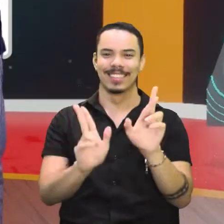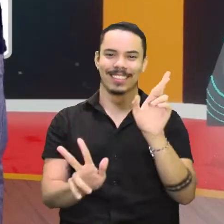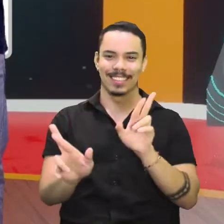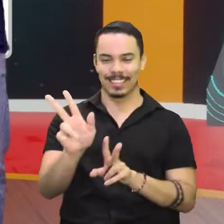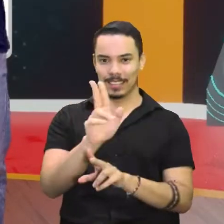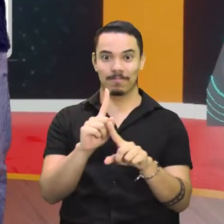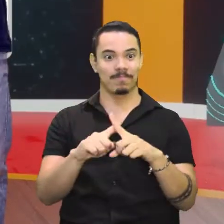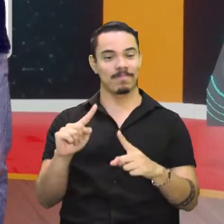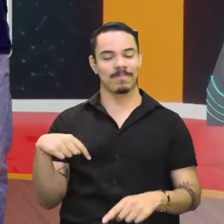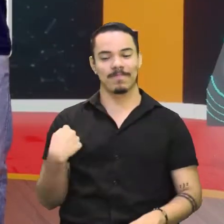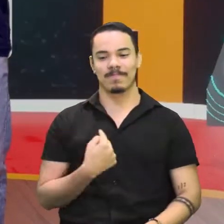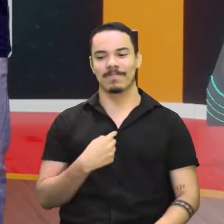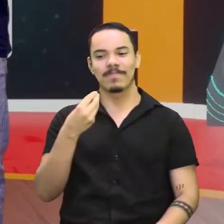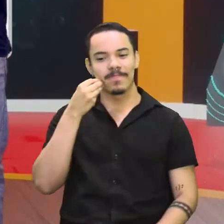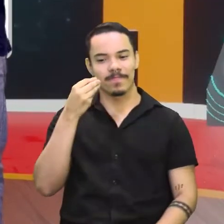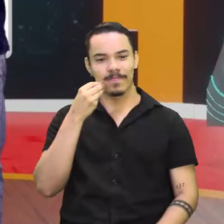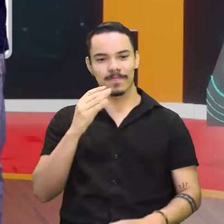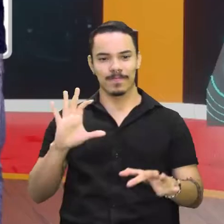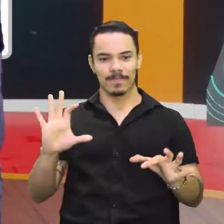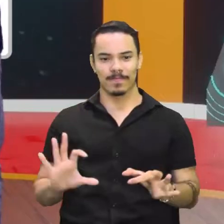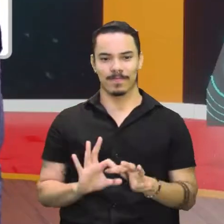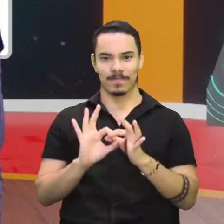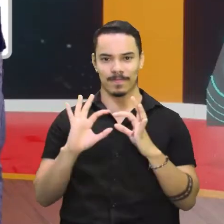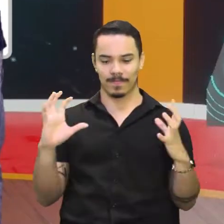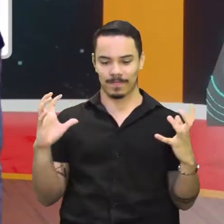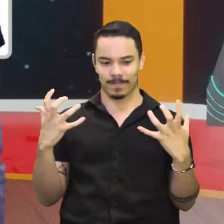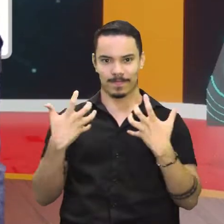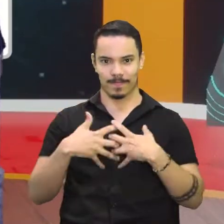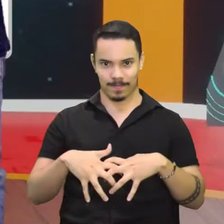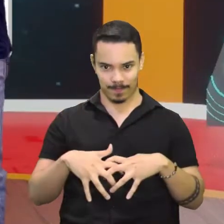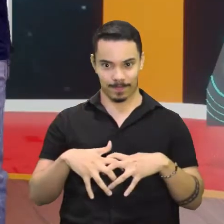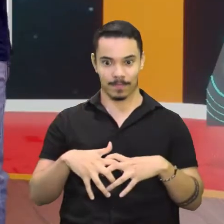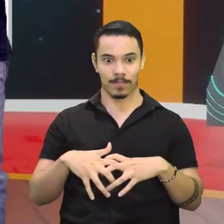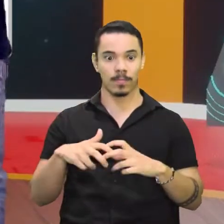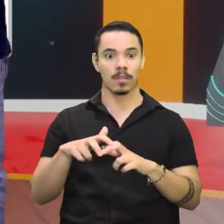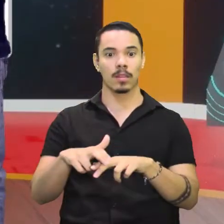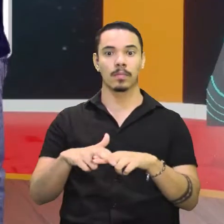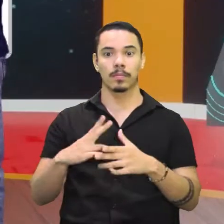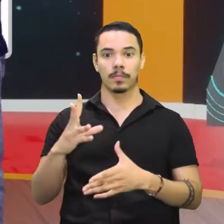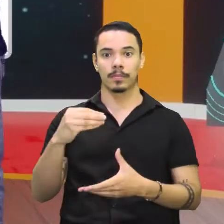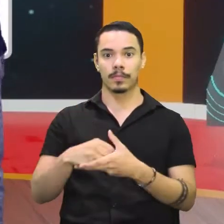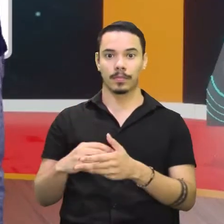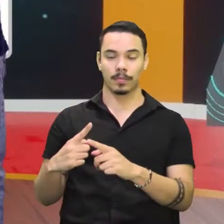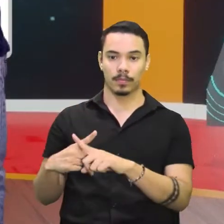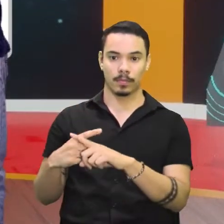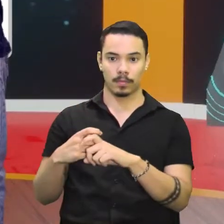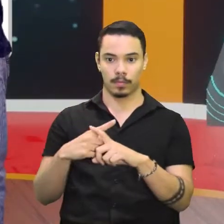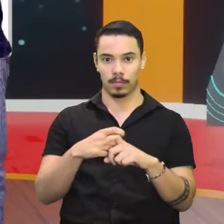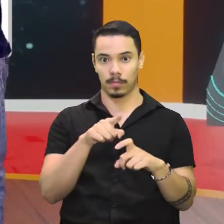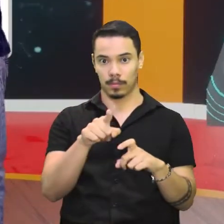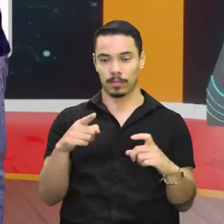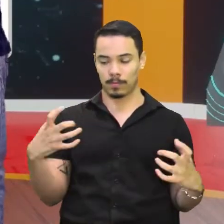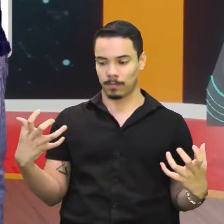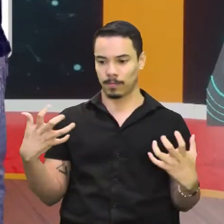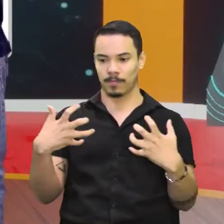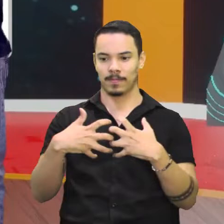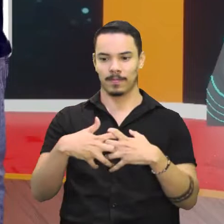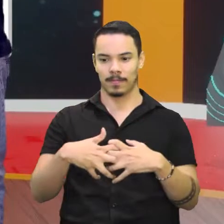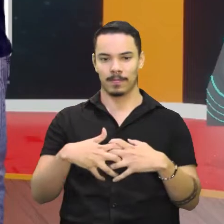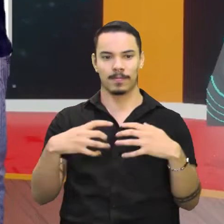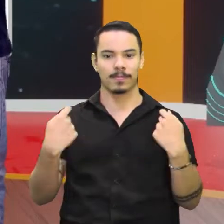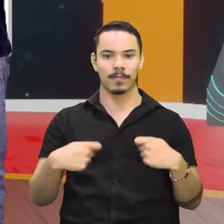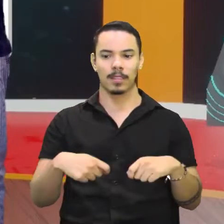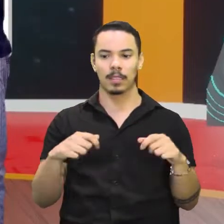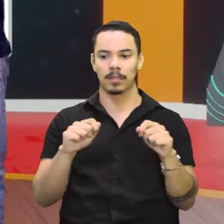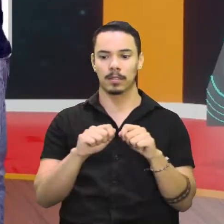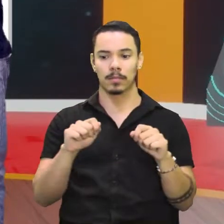fazer essa igualdade, essa harmonia. Num polinômio, essa harmonia vai ter que ser feita